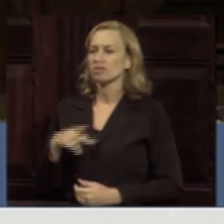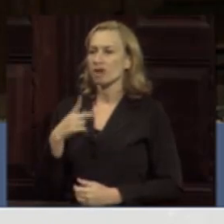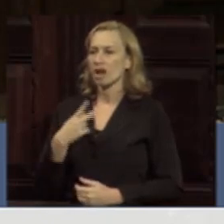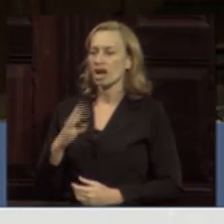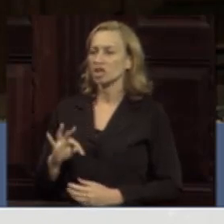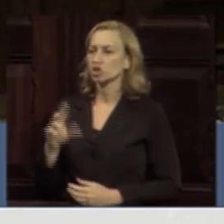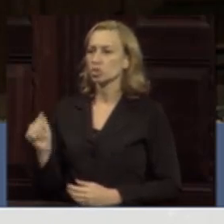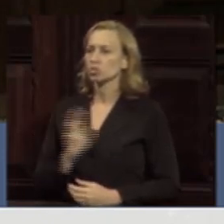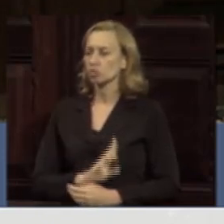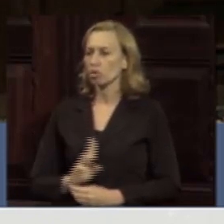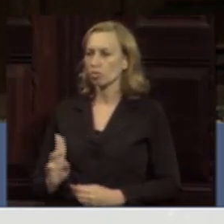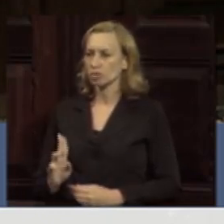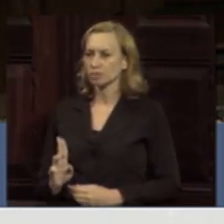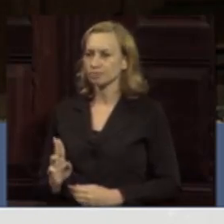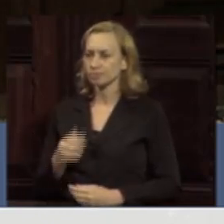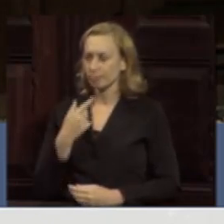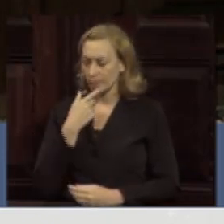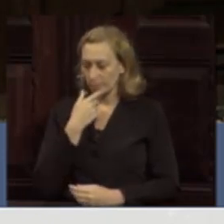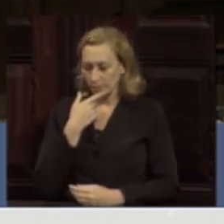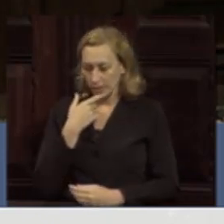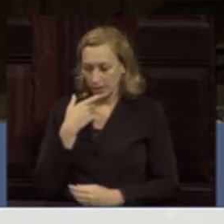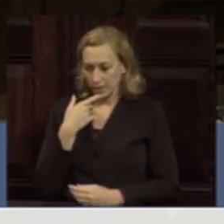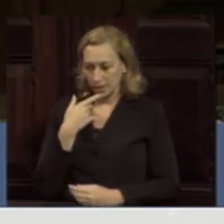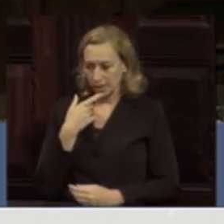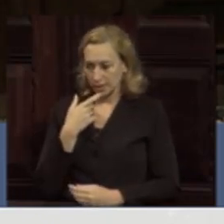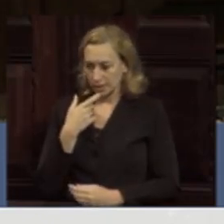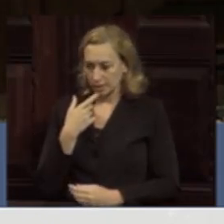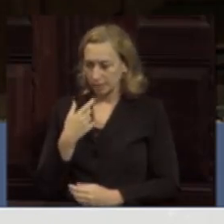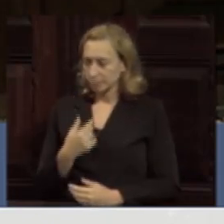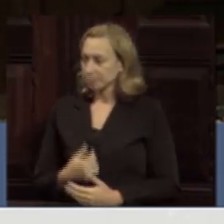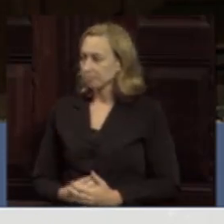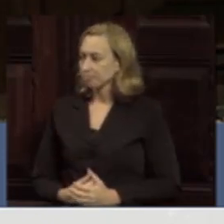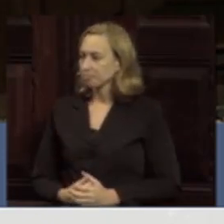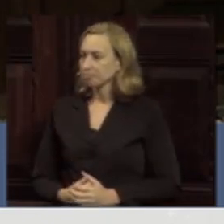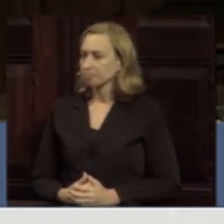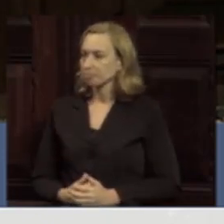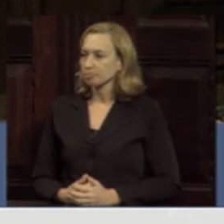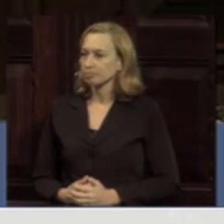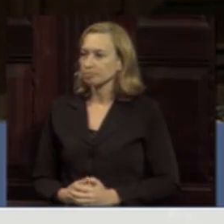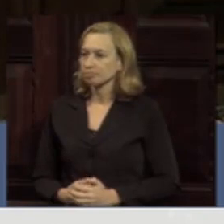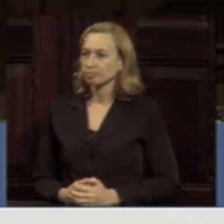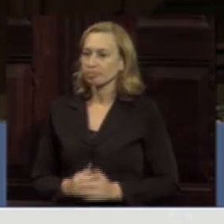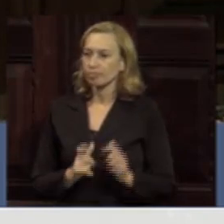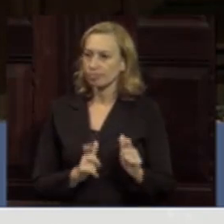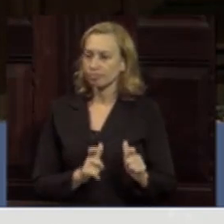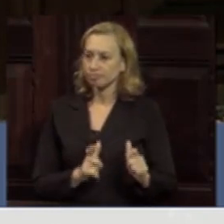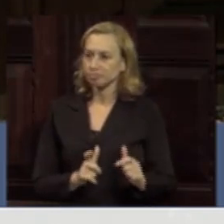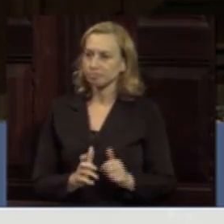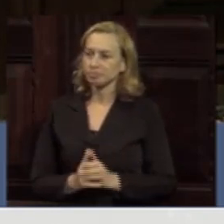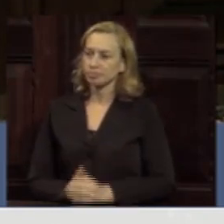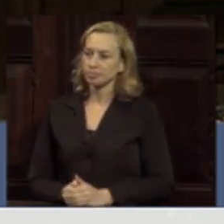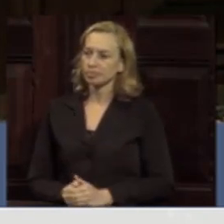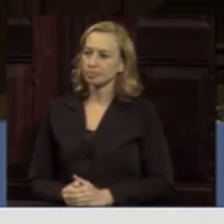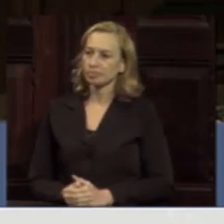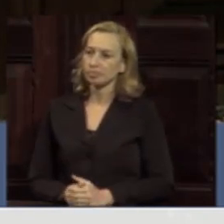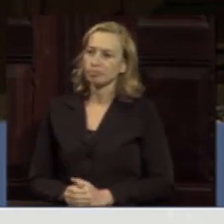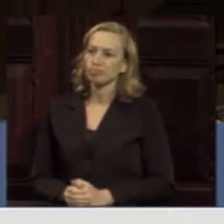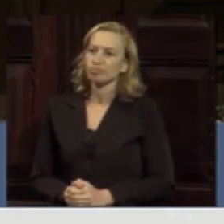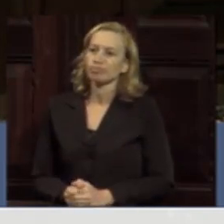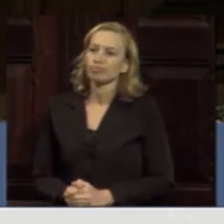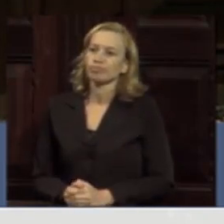é importante citar todos os nomes. Eu quero aqui citar o nome de quem faz a coordenação naquela regional, já vou aqui